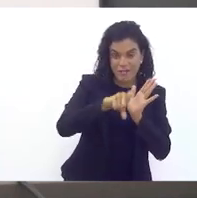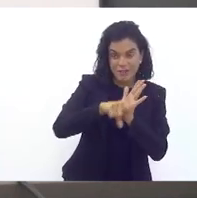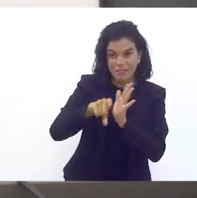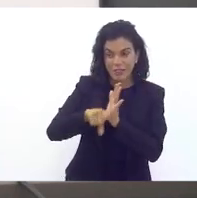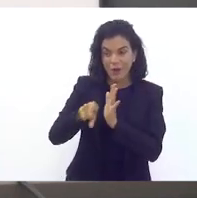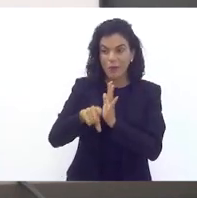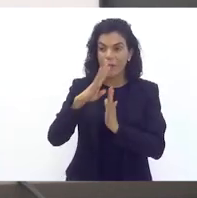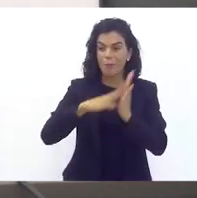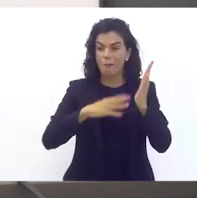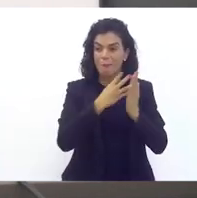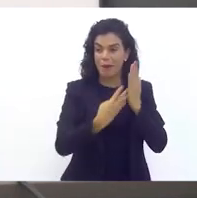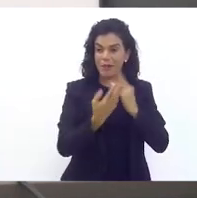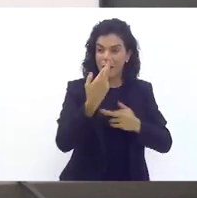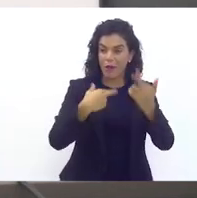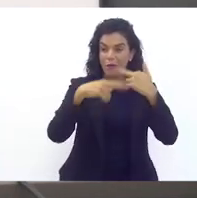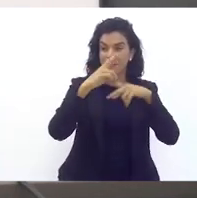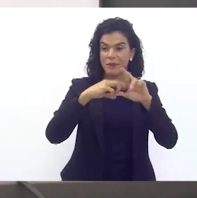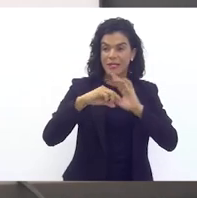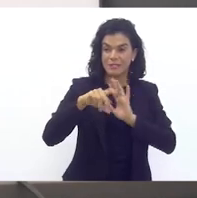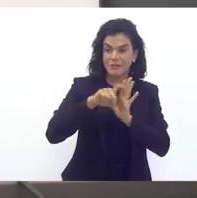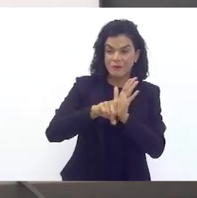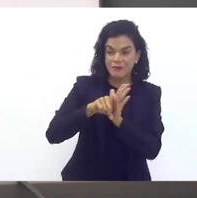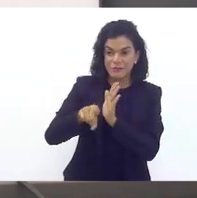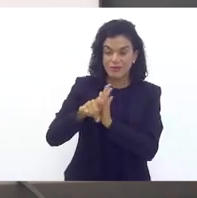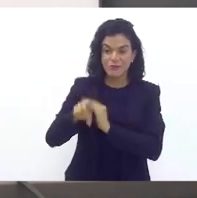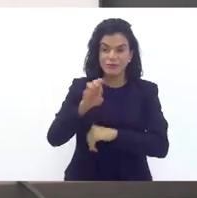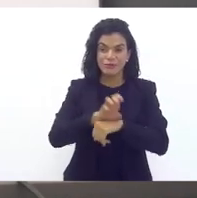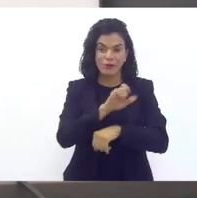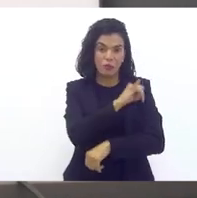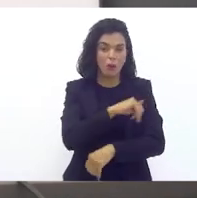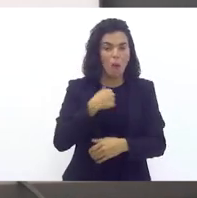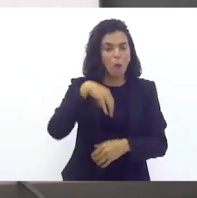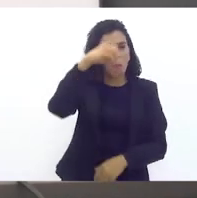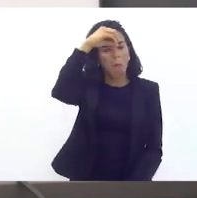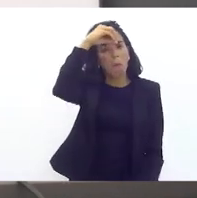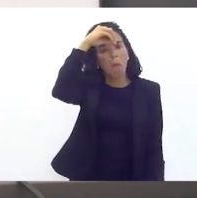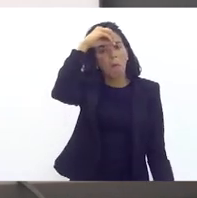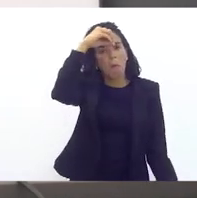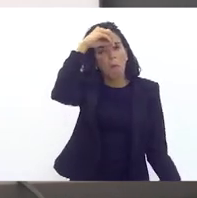no Plano de Recuperação Fiscal do Estado do Rio de Janeiro. Aí eu já não entendi.